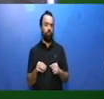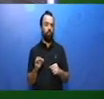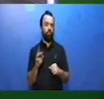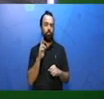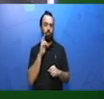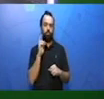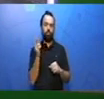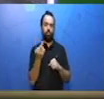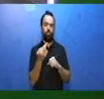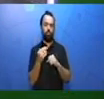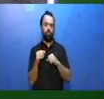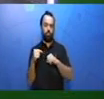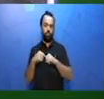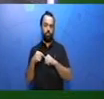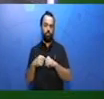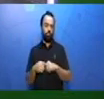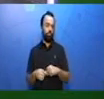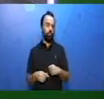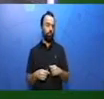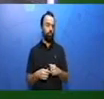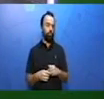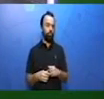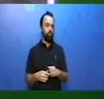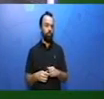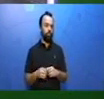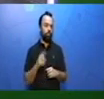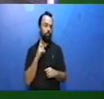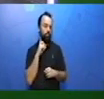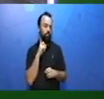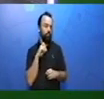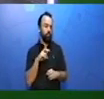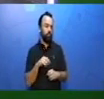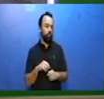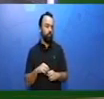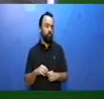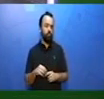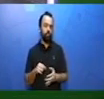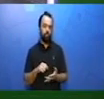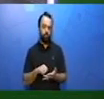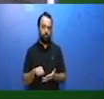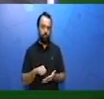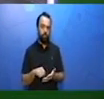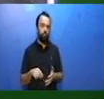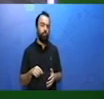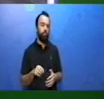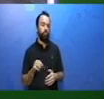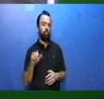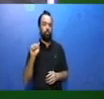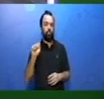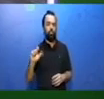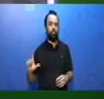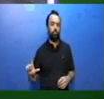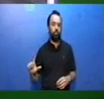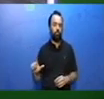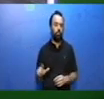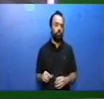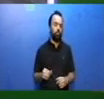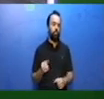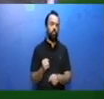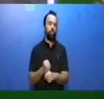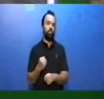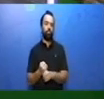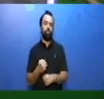é diferente de todos que nós já vimos, né? Com o lapisinho azul, tipo de